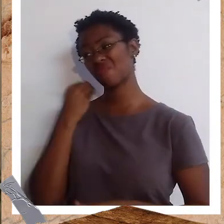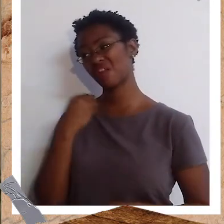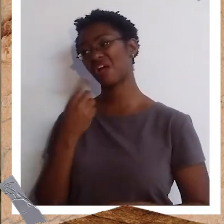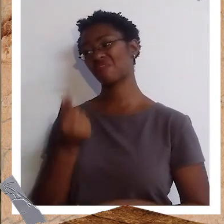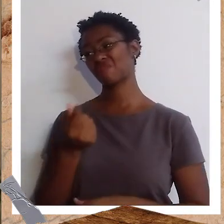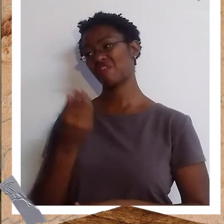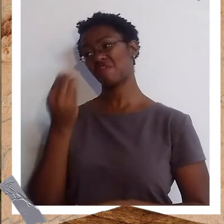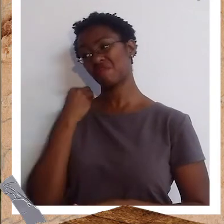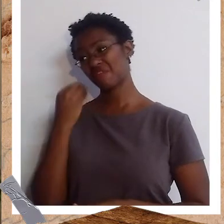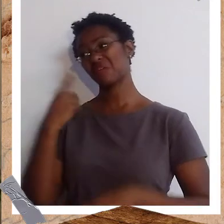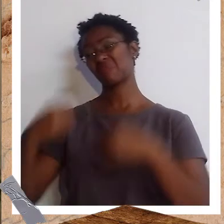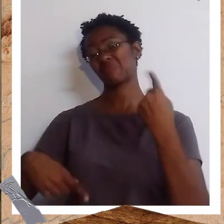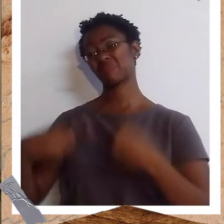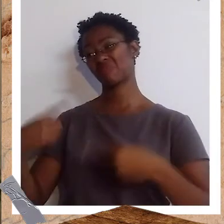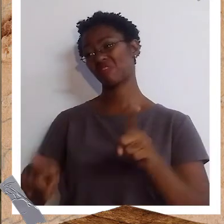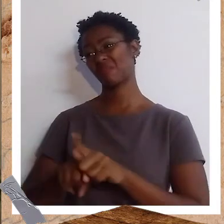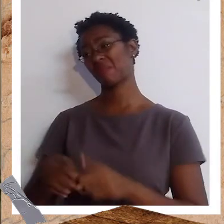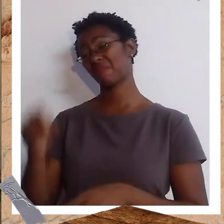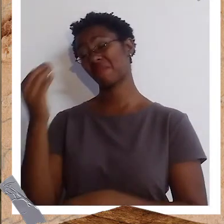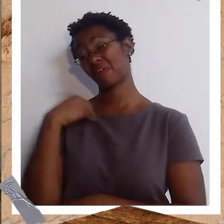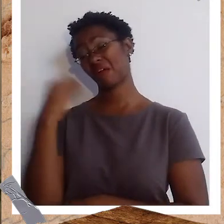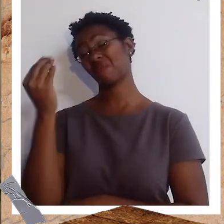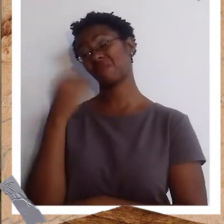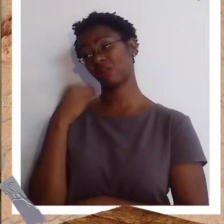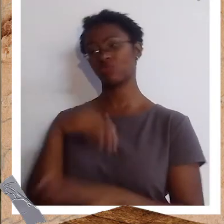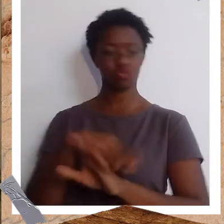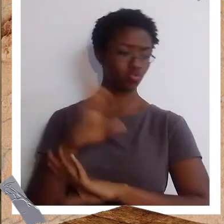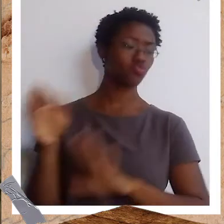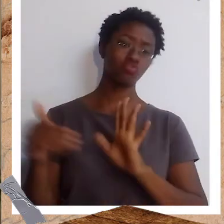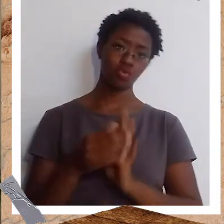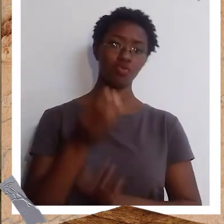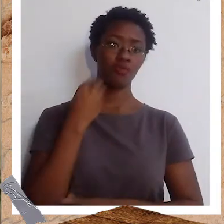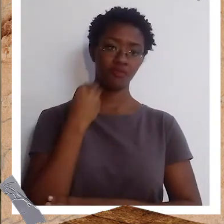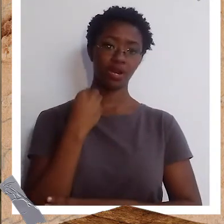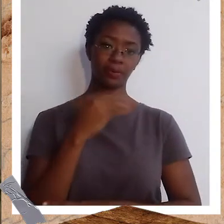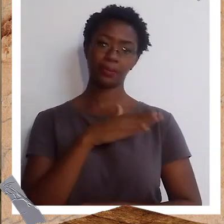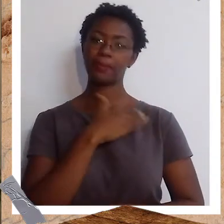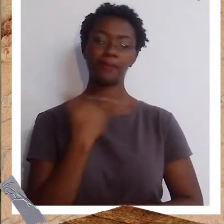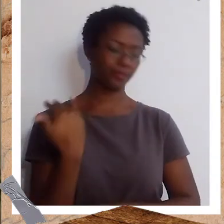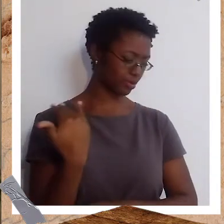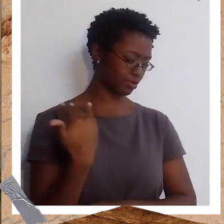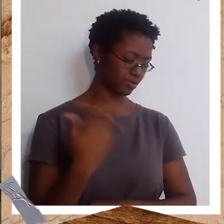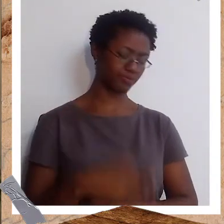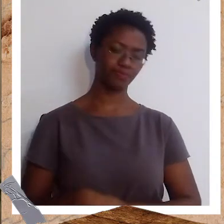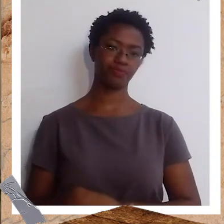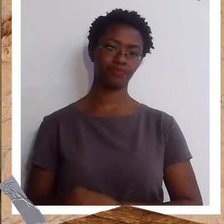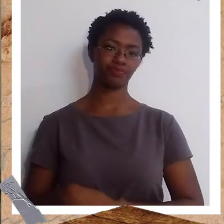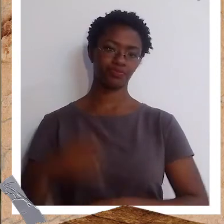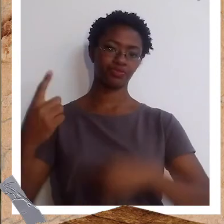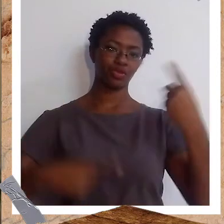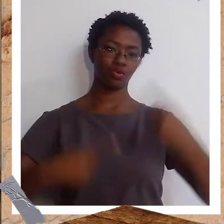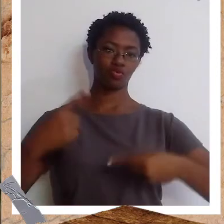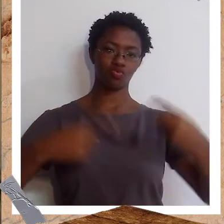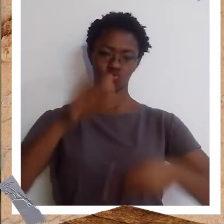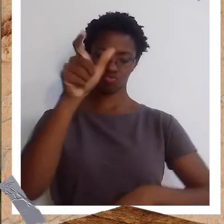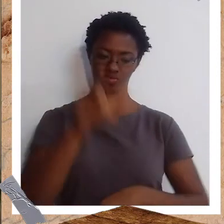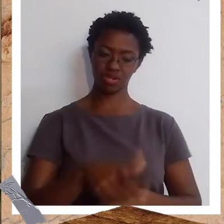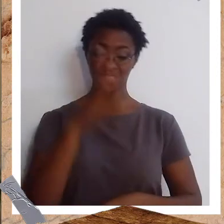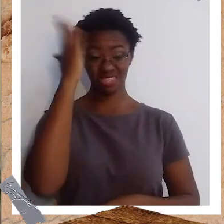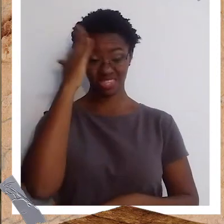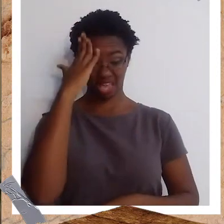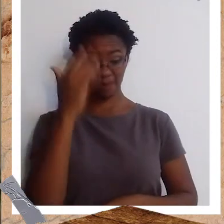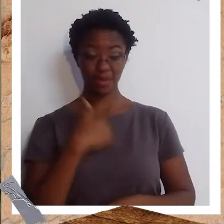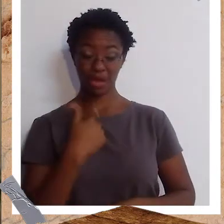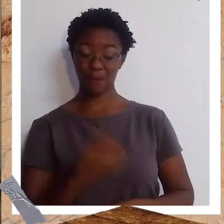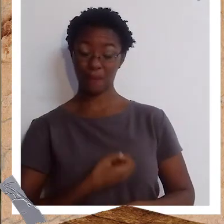políticos, fraquíssimos. E tudo que está fraco, morre um dia. Os políticos sabem que eu sou poetisa,